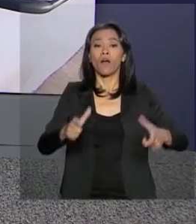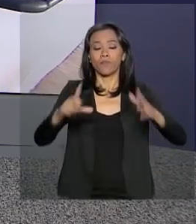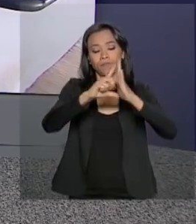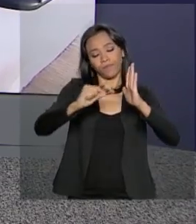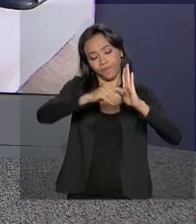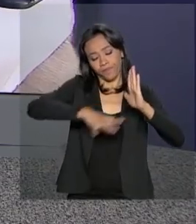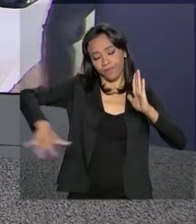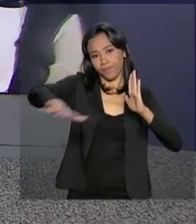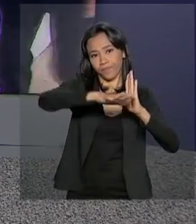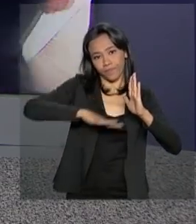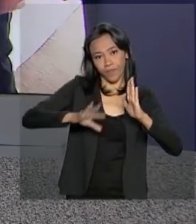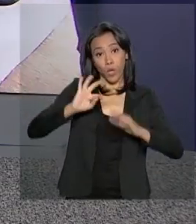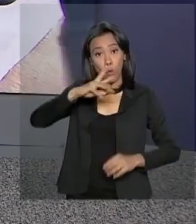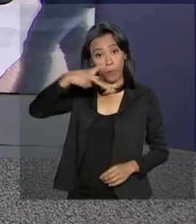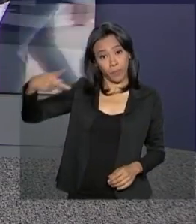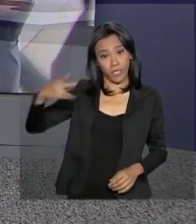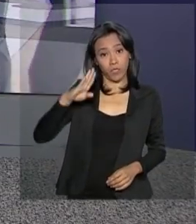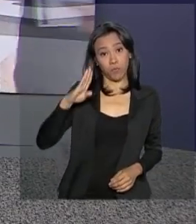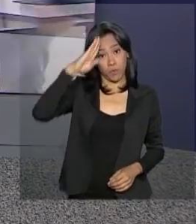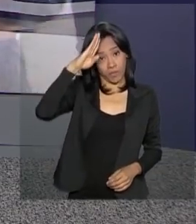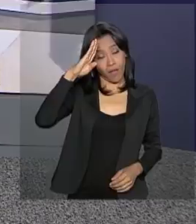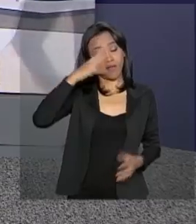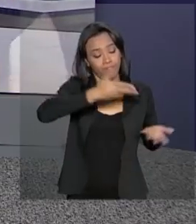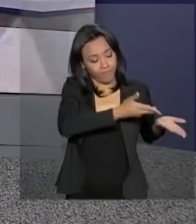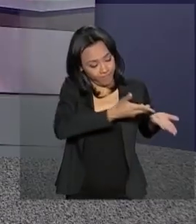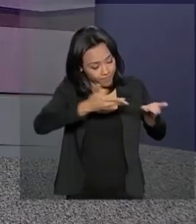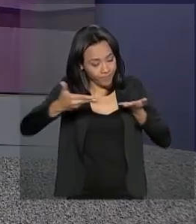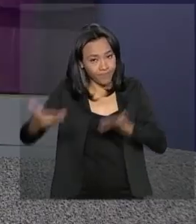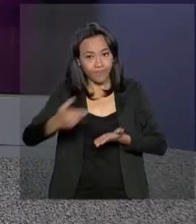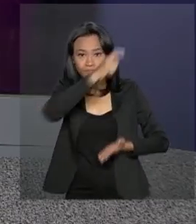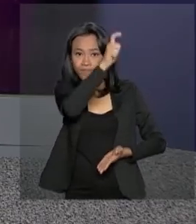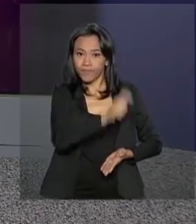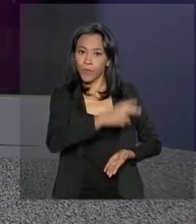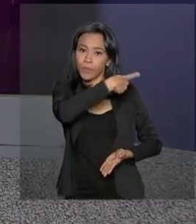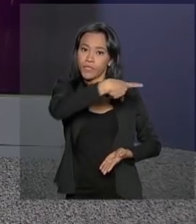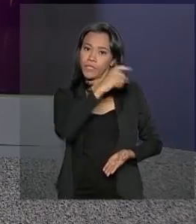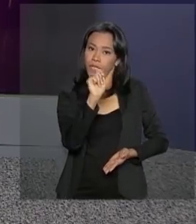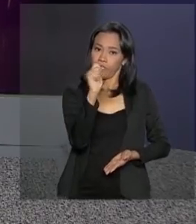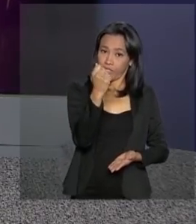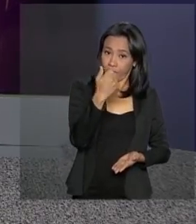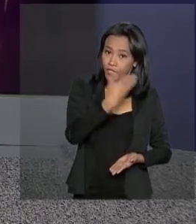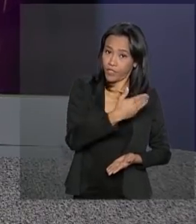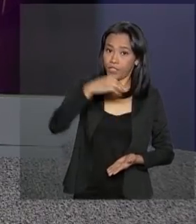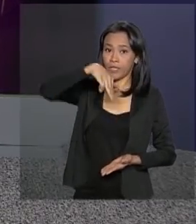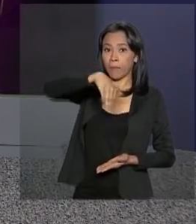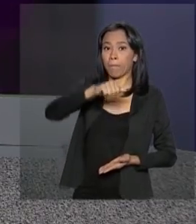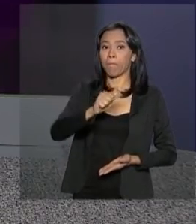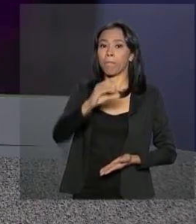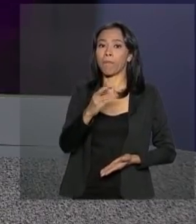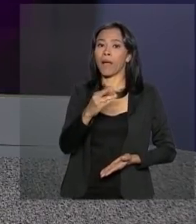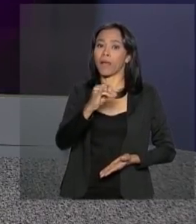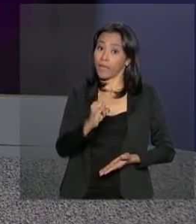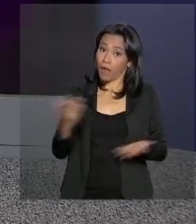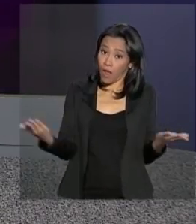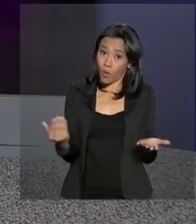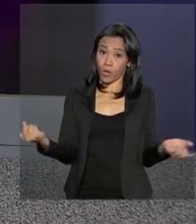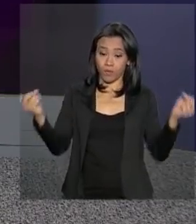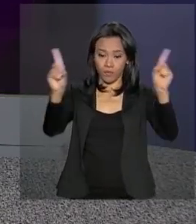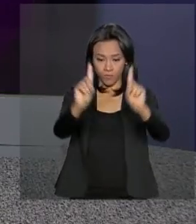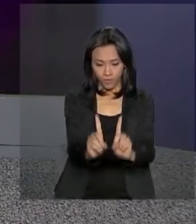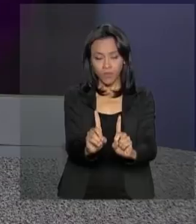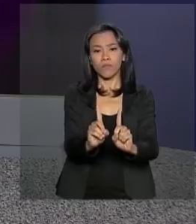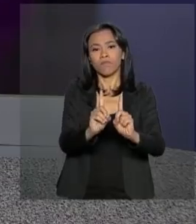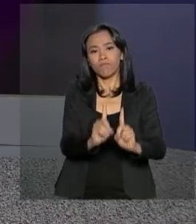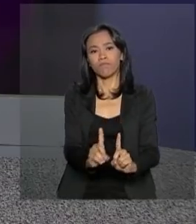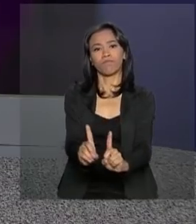do Planalto. O presidente Jair Bolsonaro recebeu o presidente da República Argentina, Maurício Macri. Agora, os dois presidentes